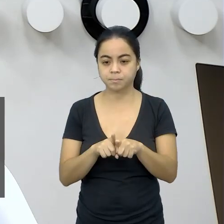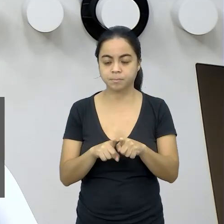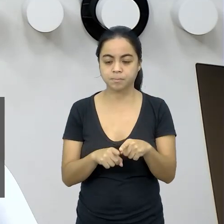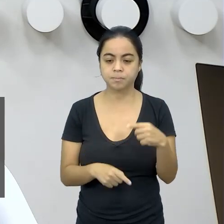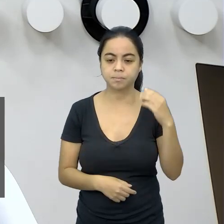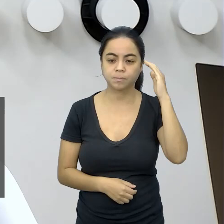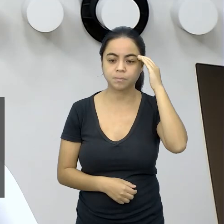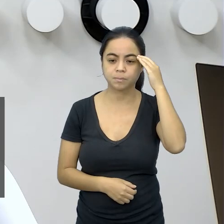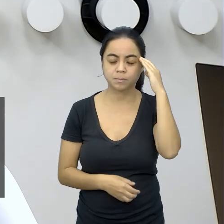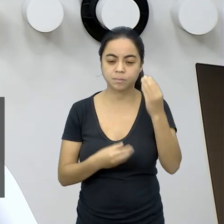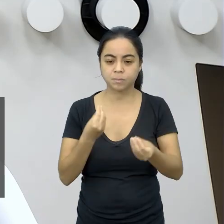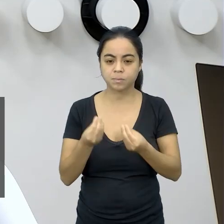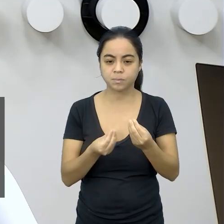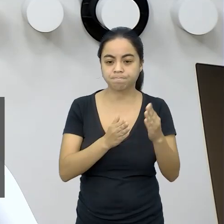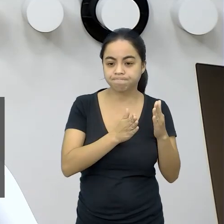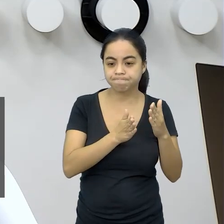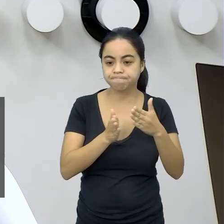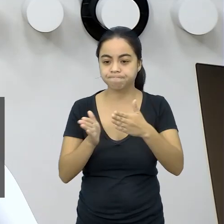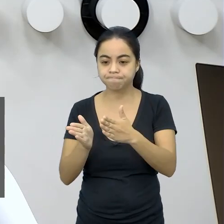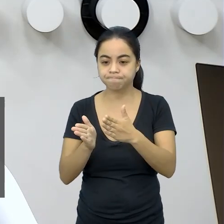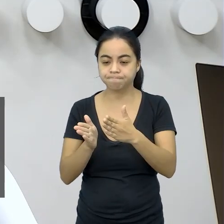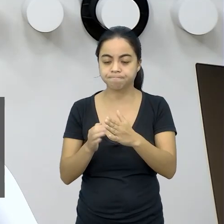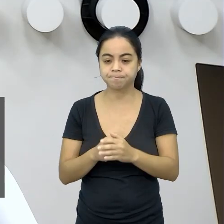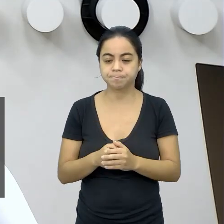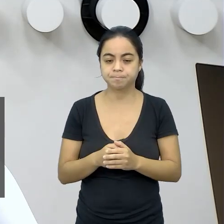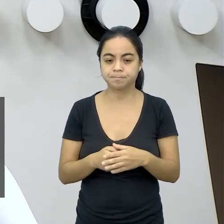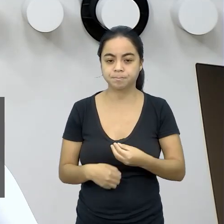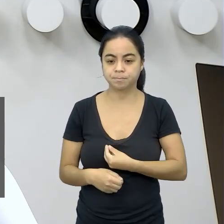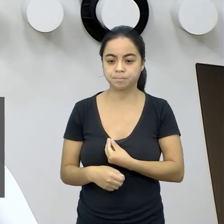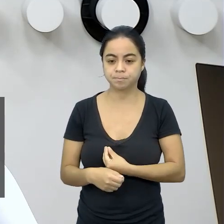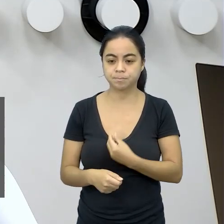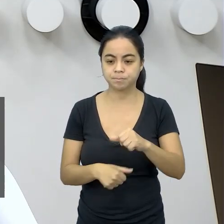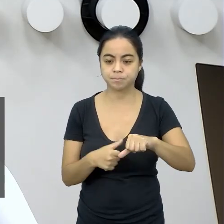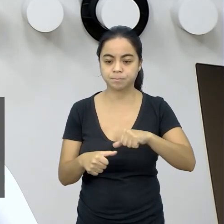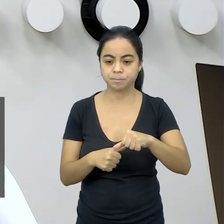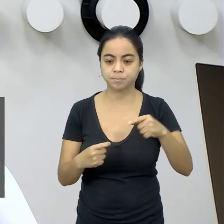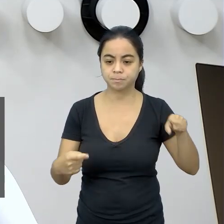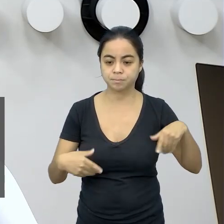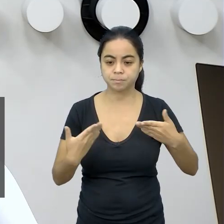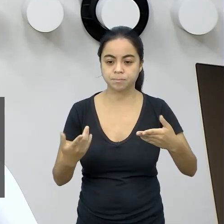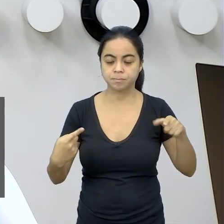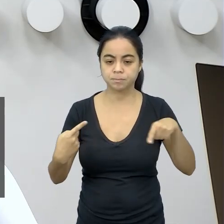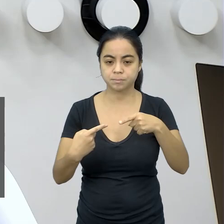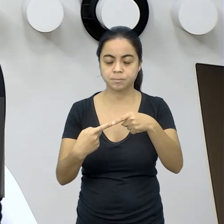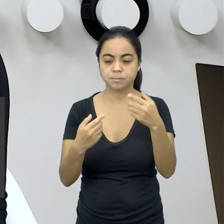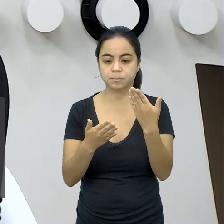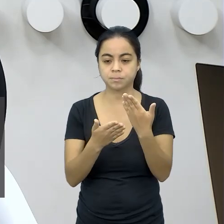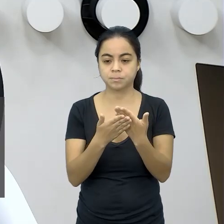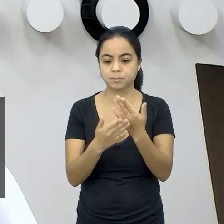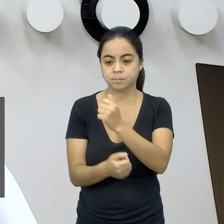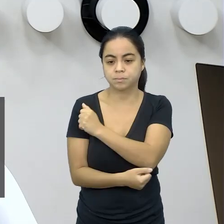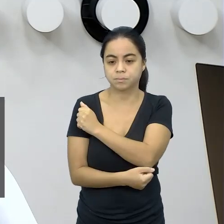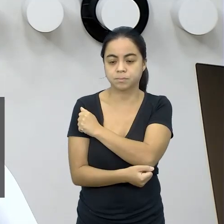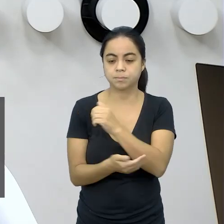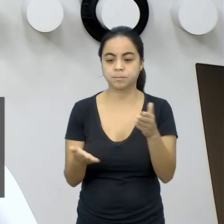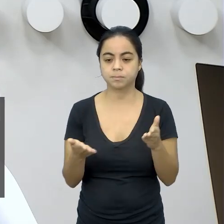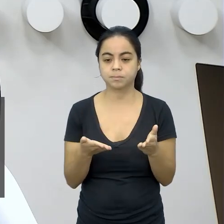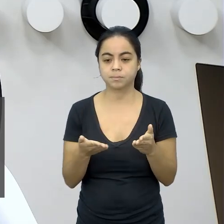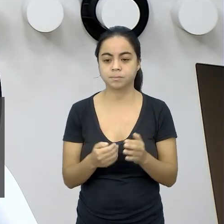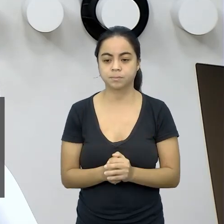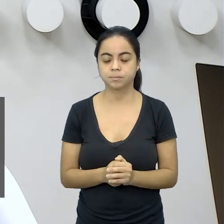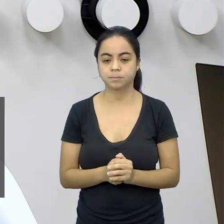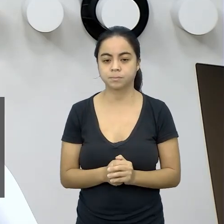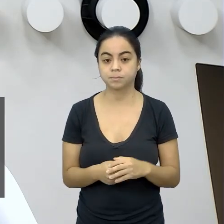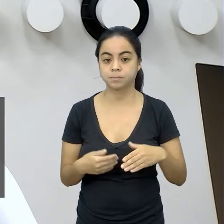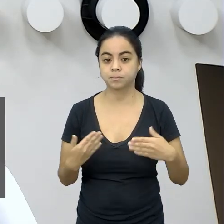educação financeira pode redirecionar certas vivências. Então, esse é o objetivo mesmo para os estudantes, né, na verdade. O